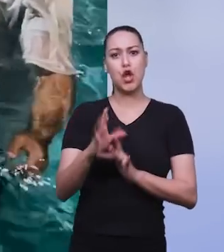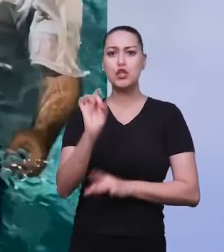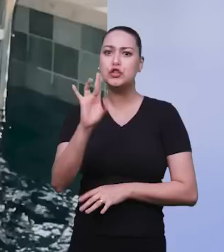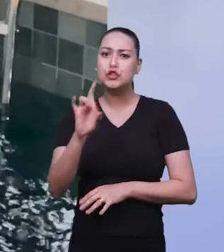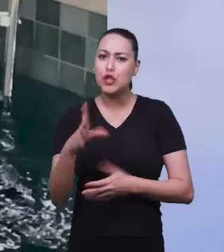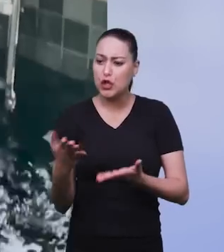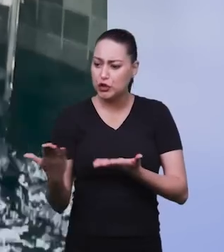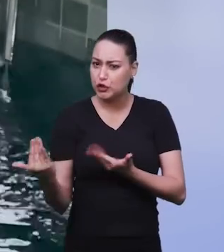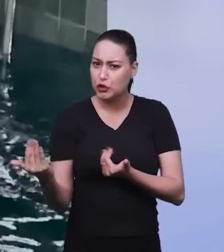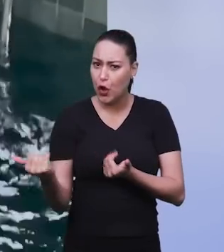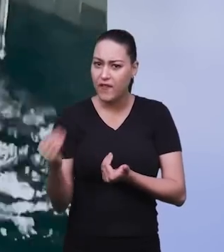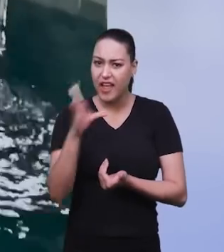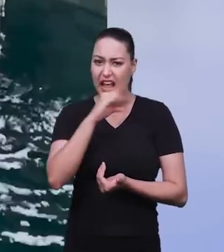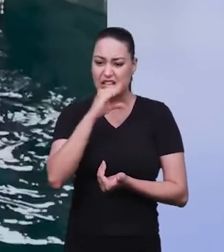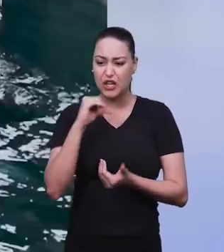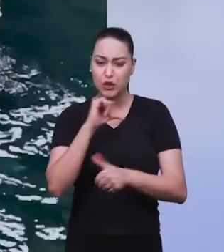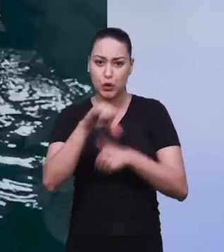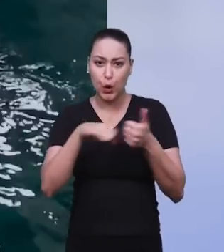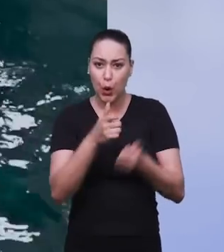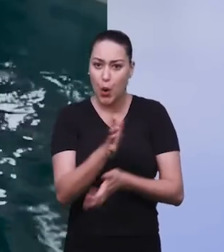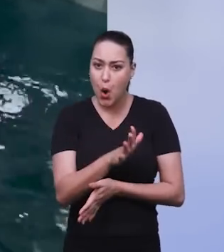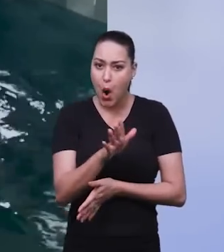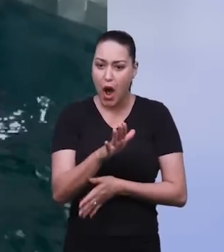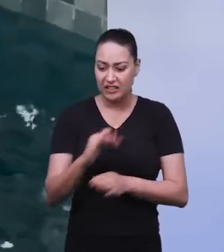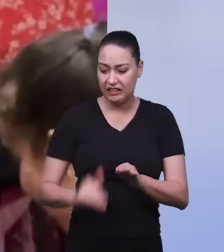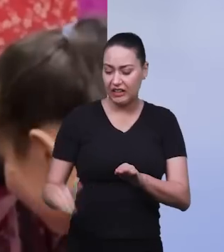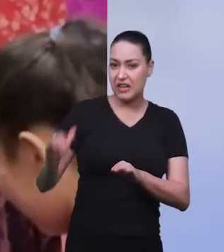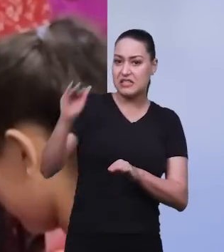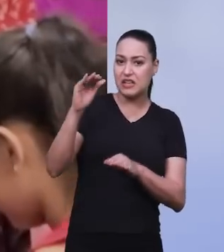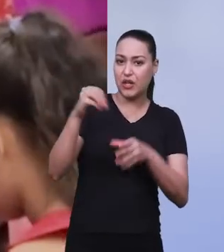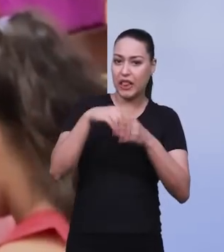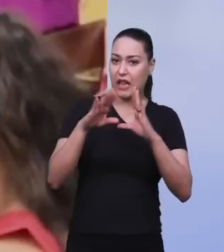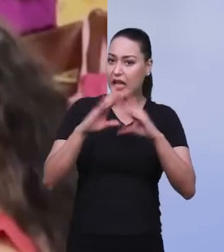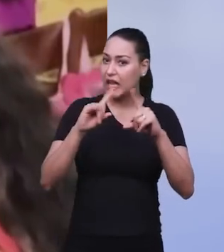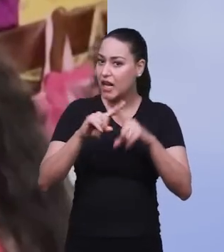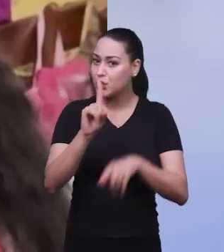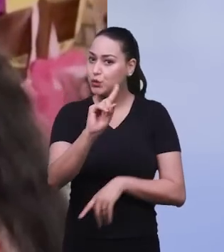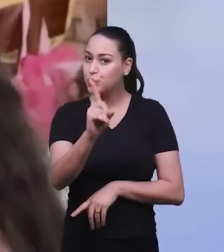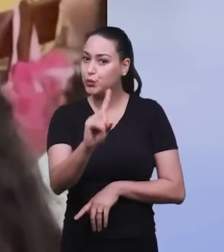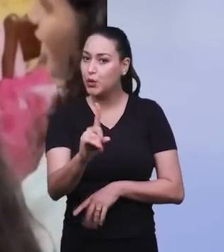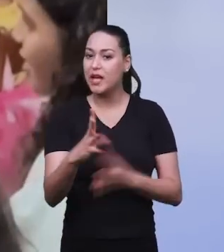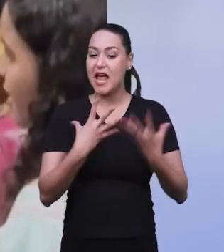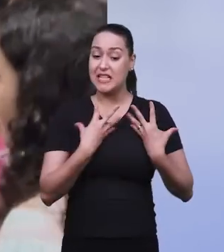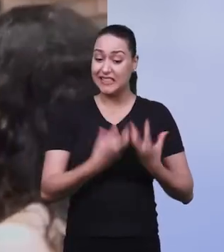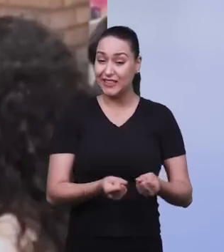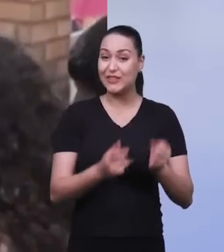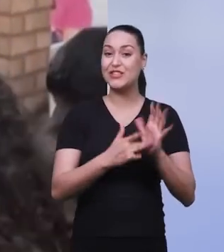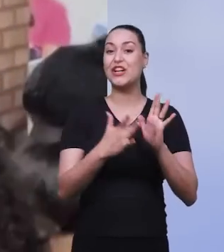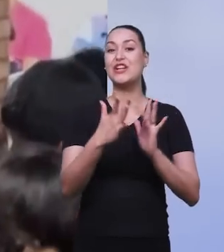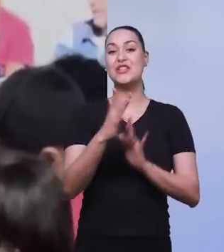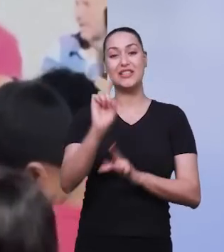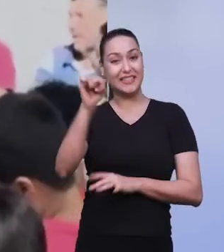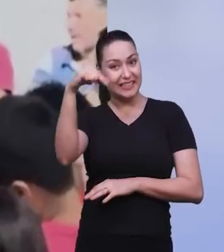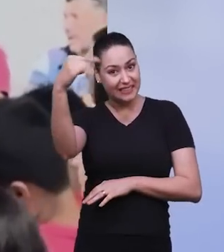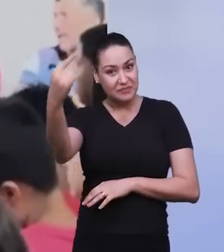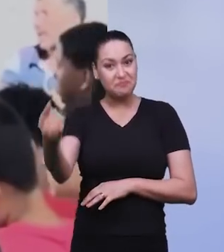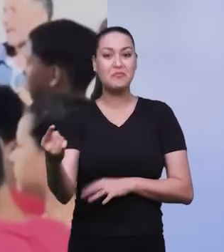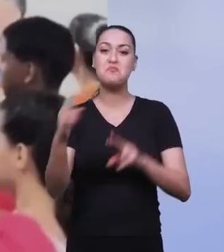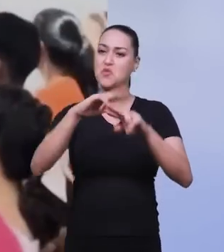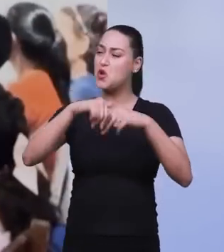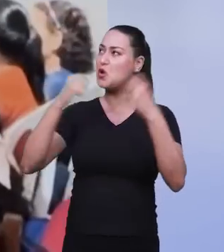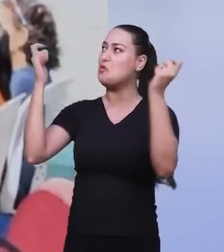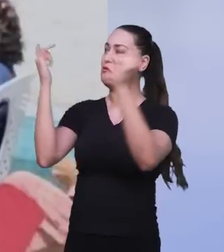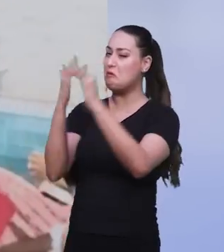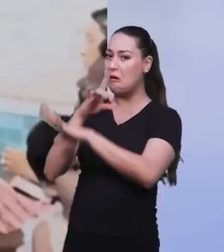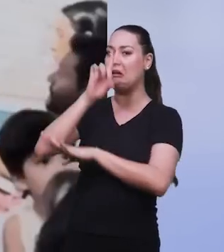jovem, adolescente que ficou jovem. A maioria foi de conversões. Glória a Jesus. E isso é motivo de glorificação